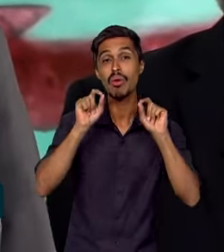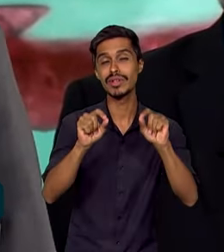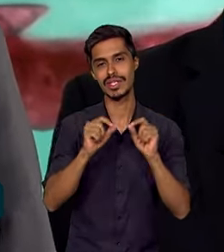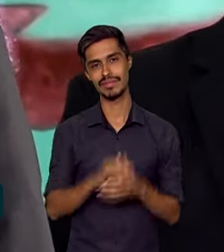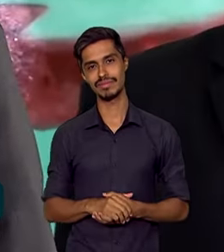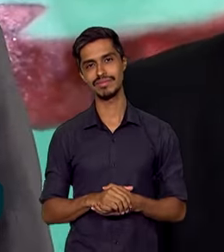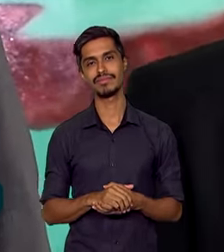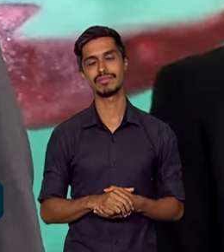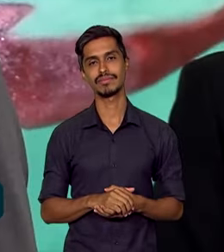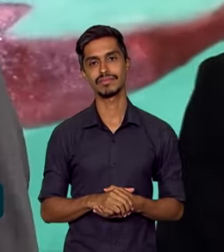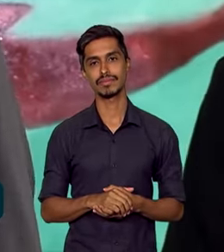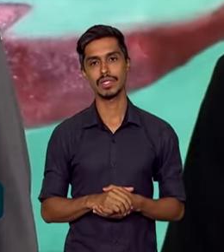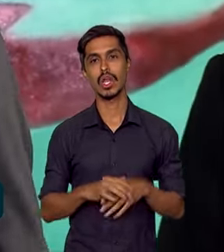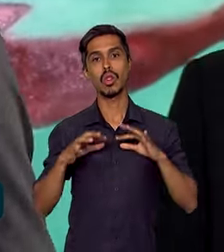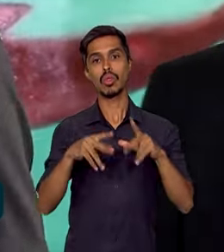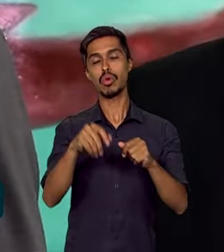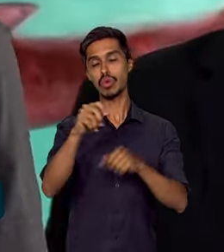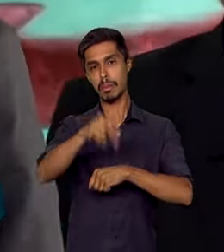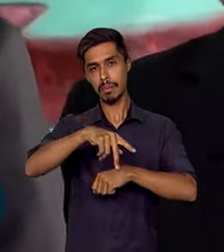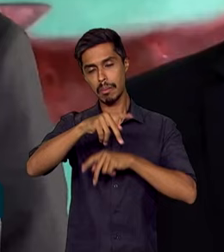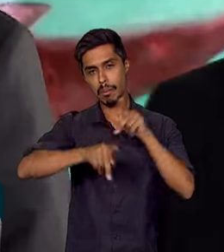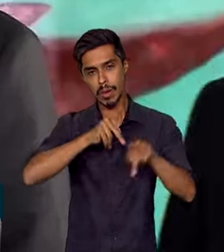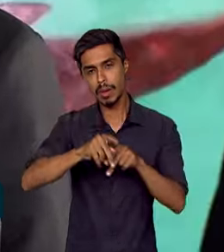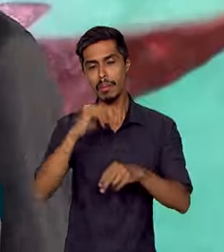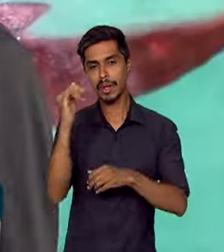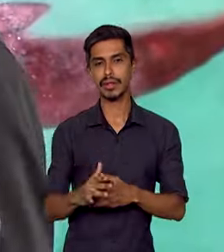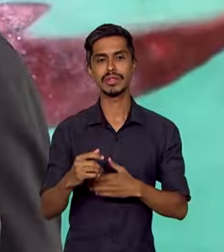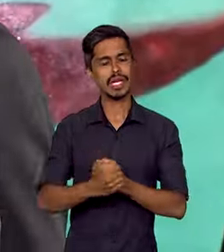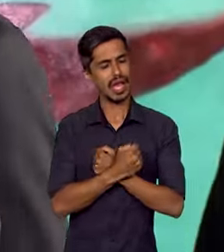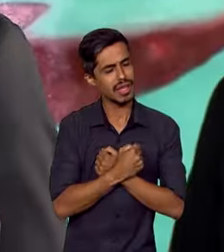justamente para toda a população brasileira que abraça essa campanha.